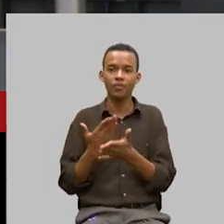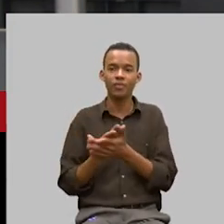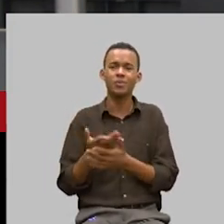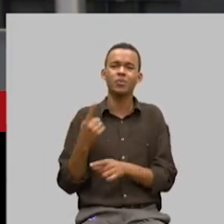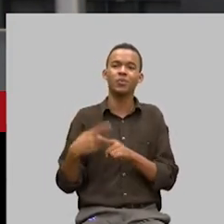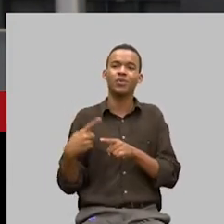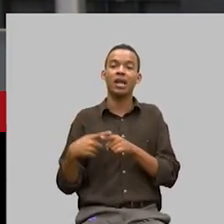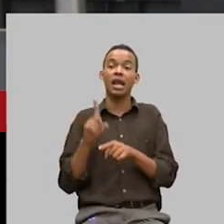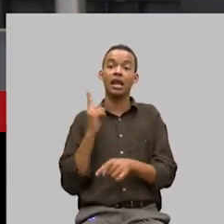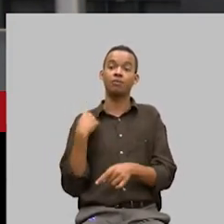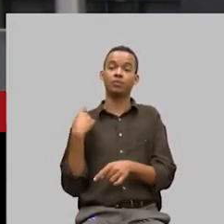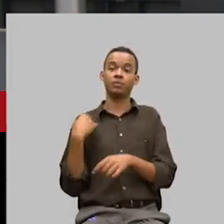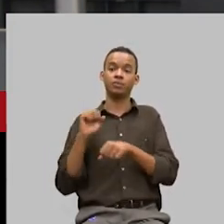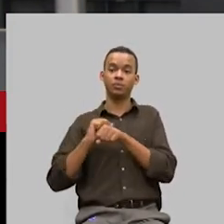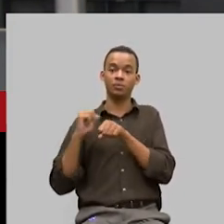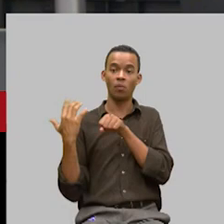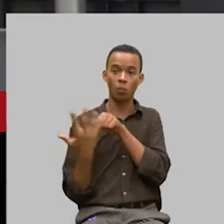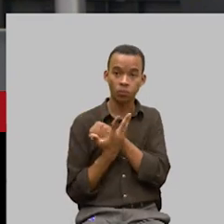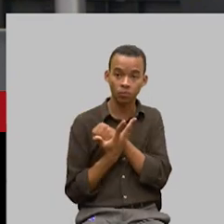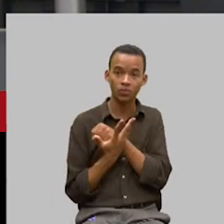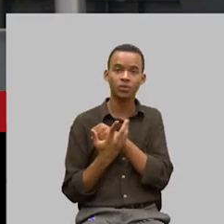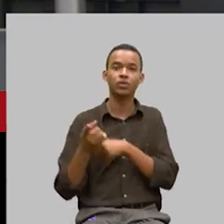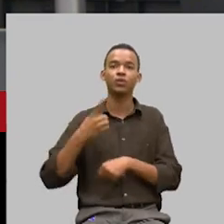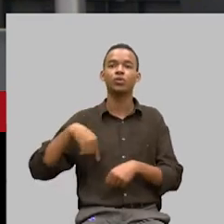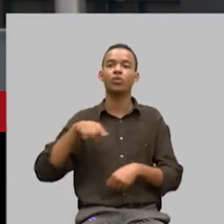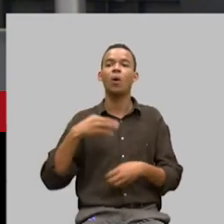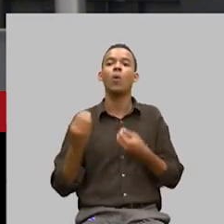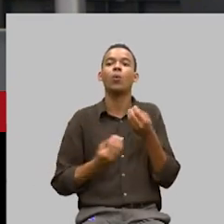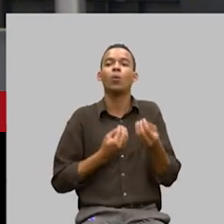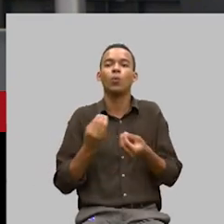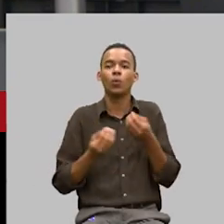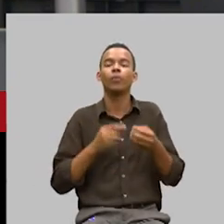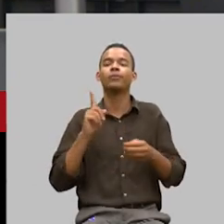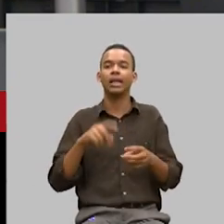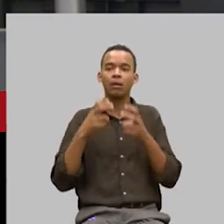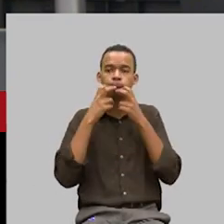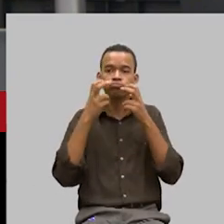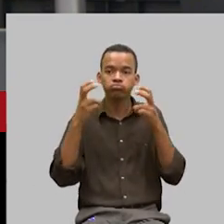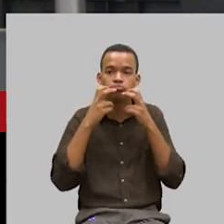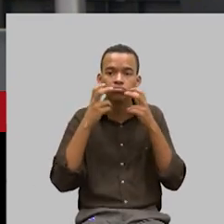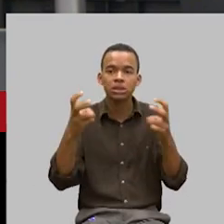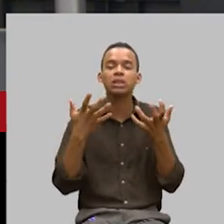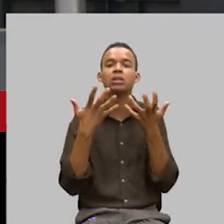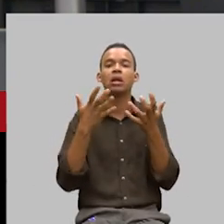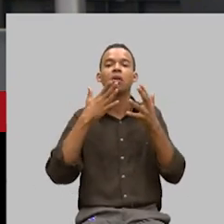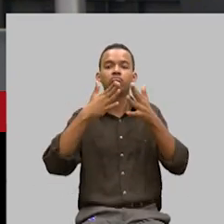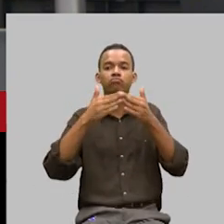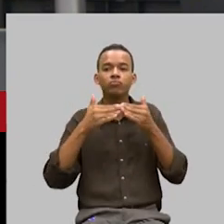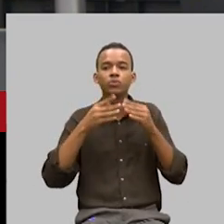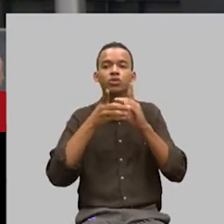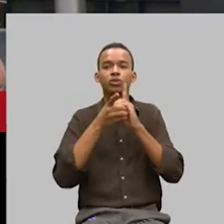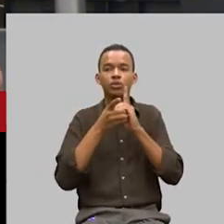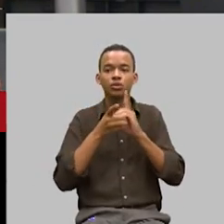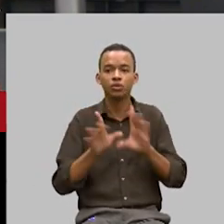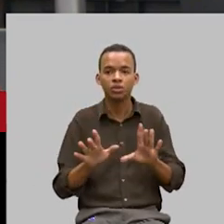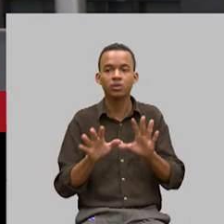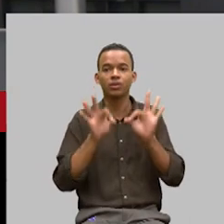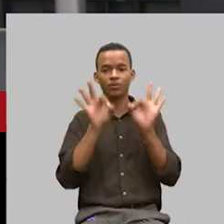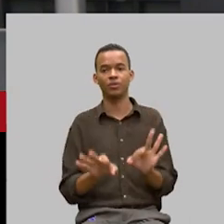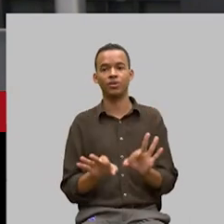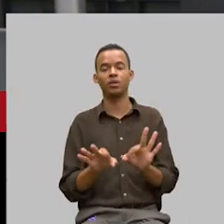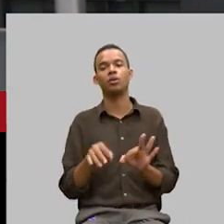vivemos o que a gente fazia era sempre um grito pela democracia então a música Anunciação que é de